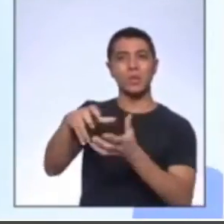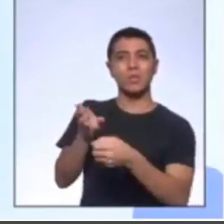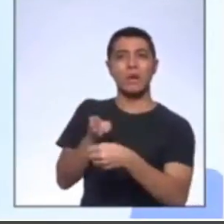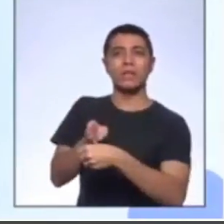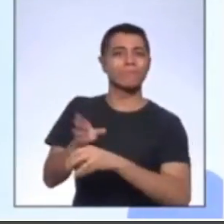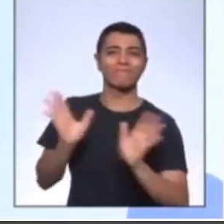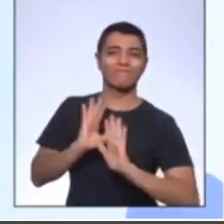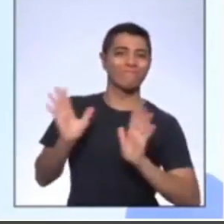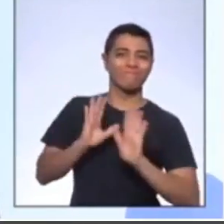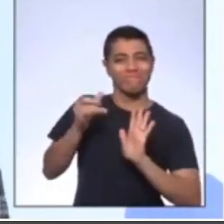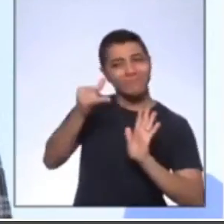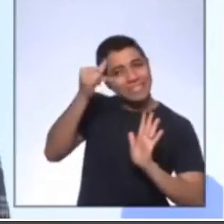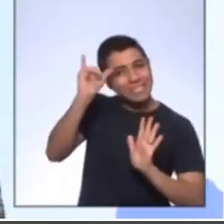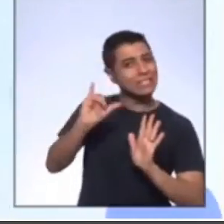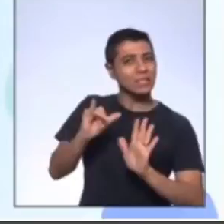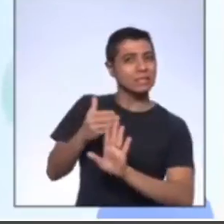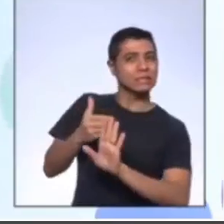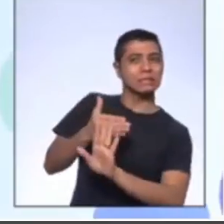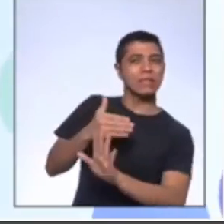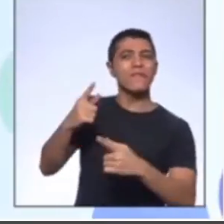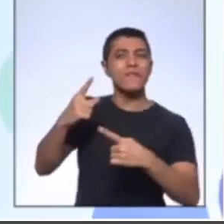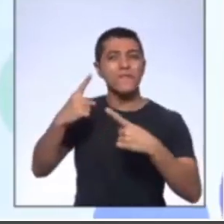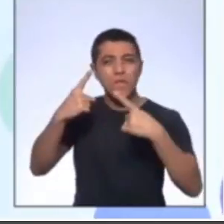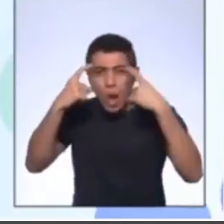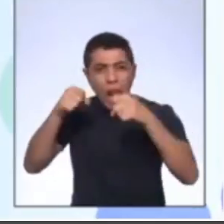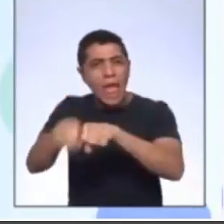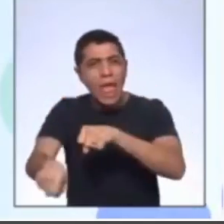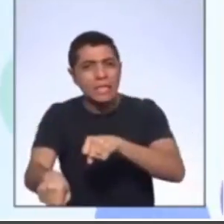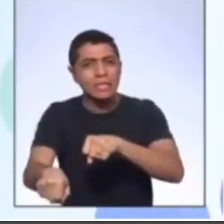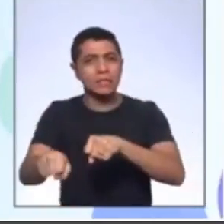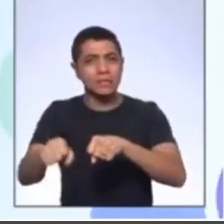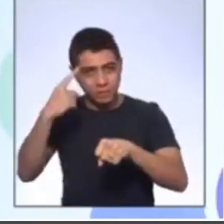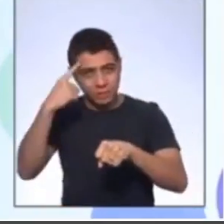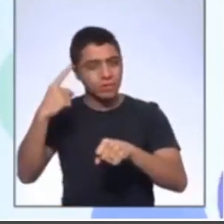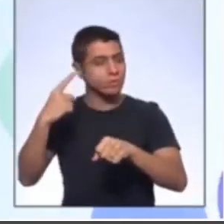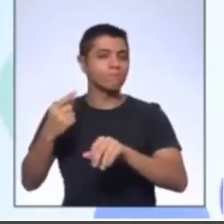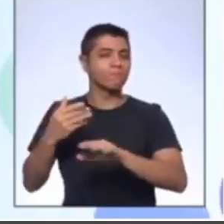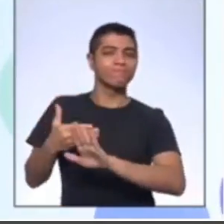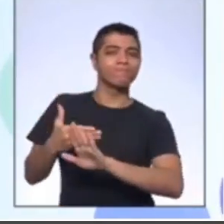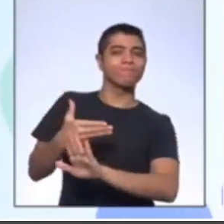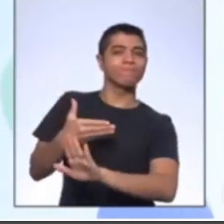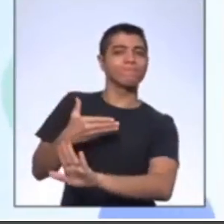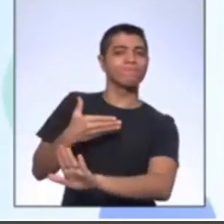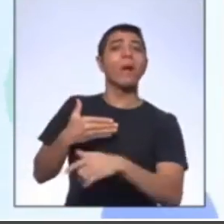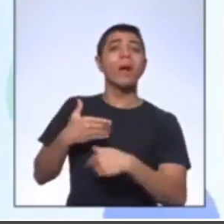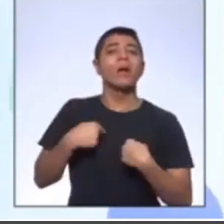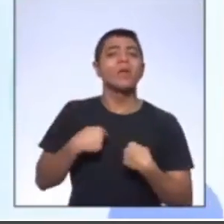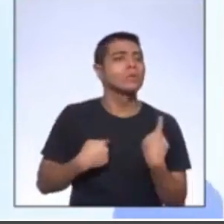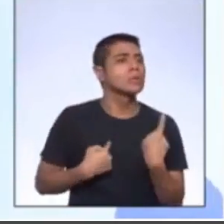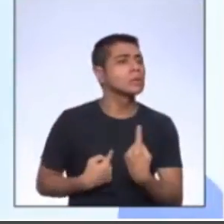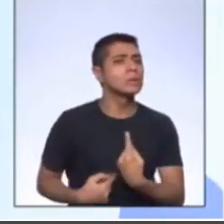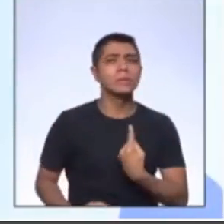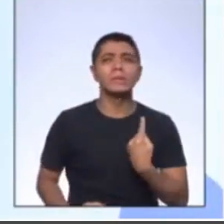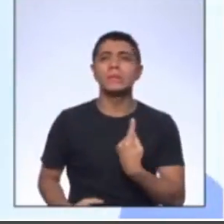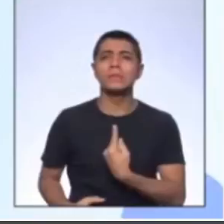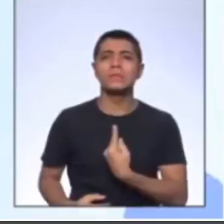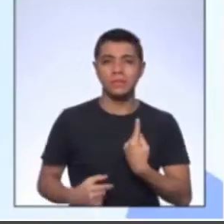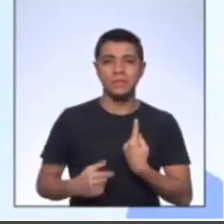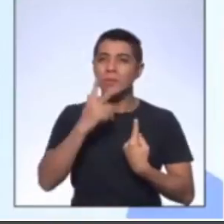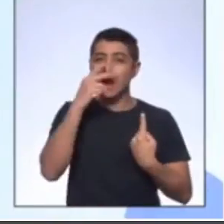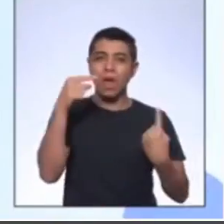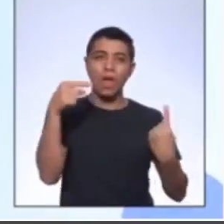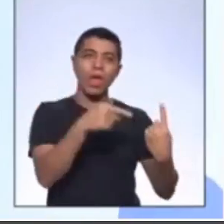a toda violência que ela está presenciando a mim né ela se sente não é professora ela se sente totalmente à